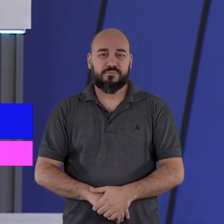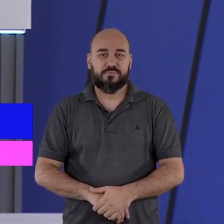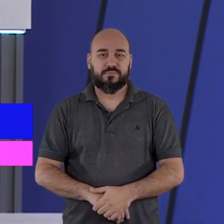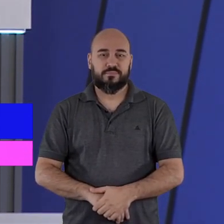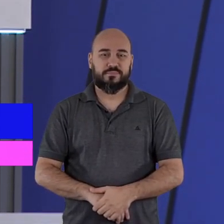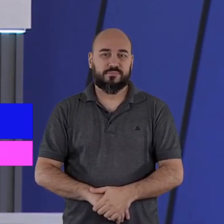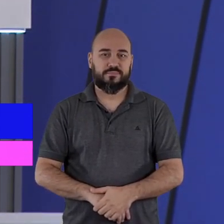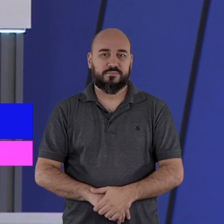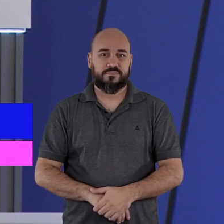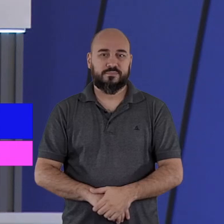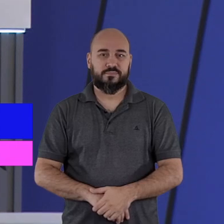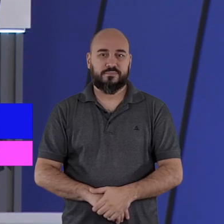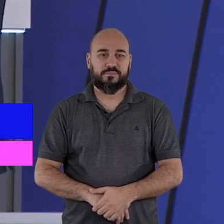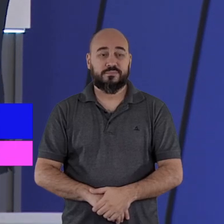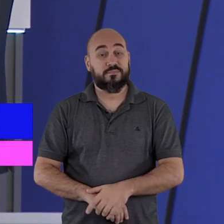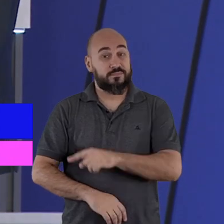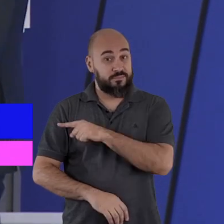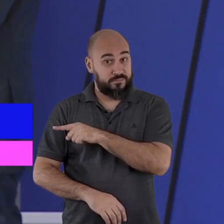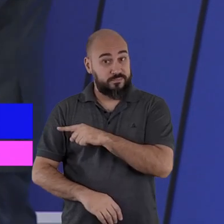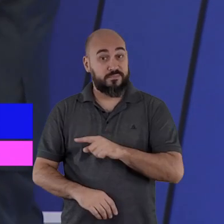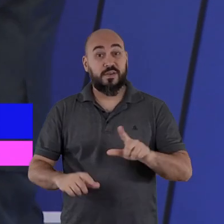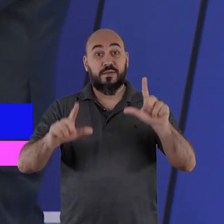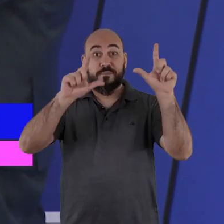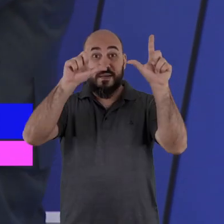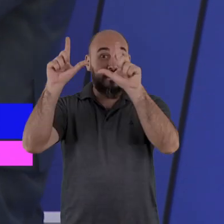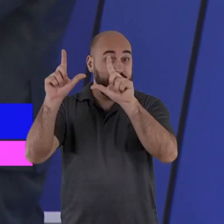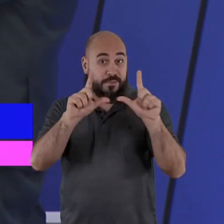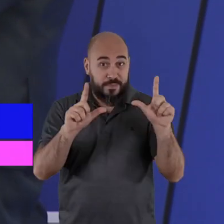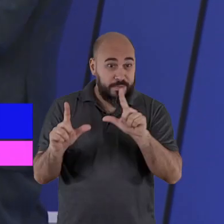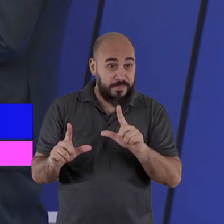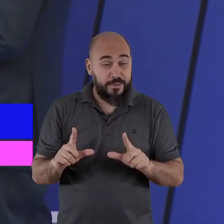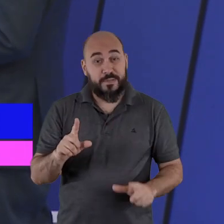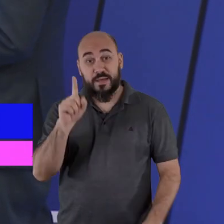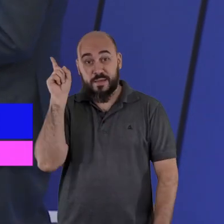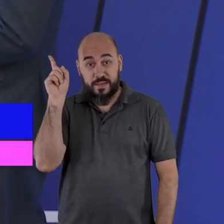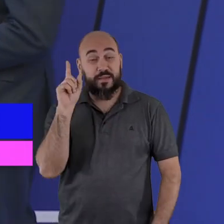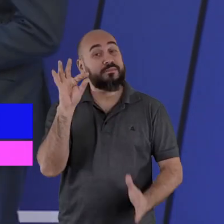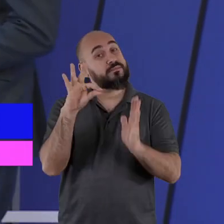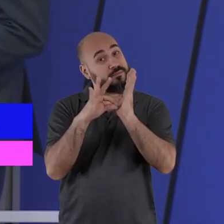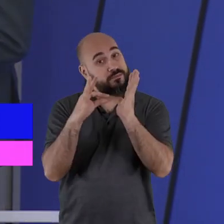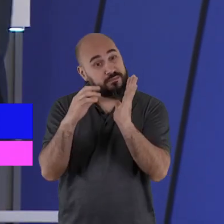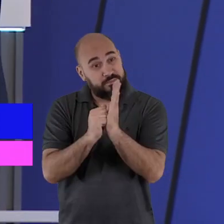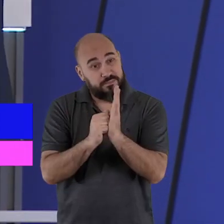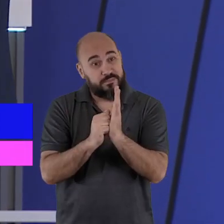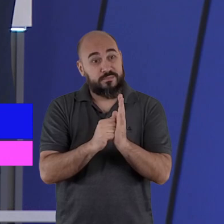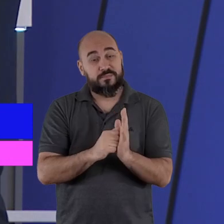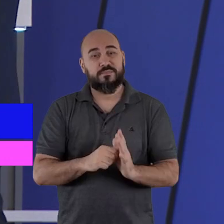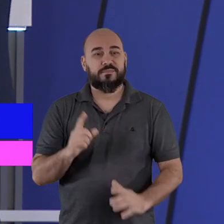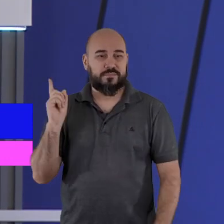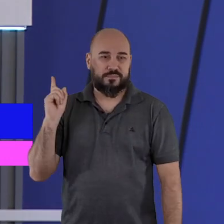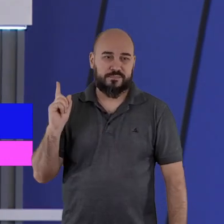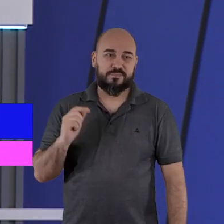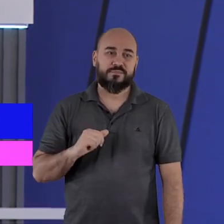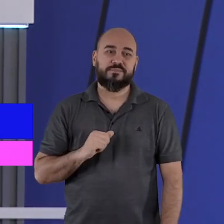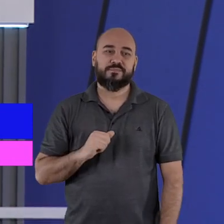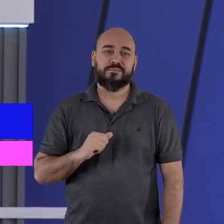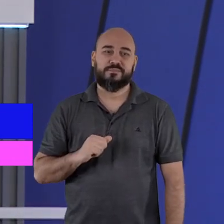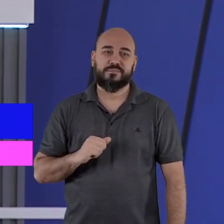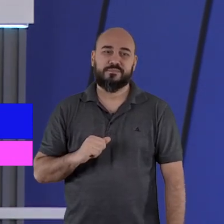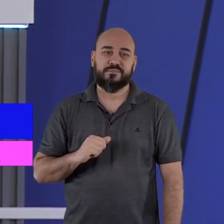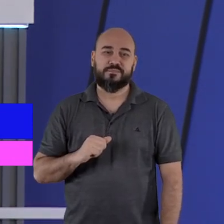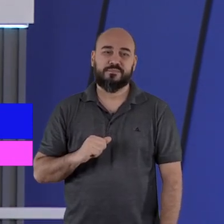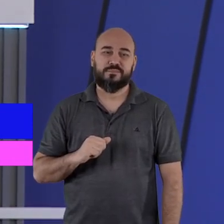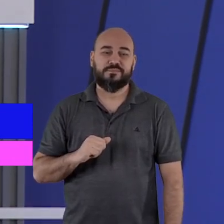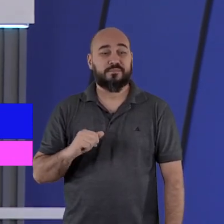novotempo.com/escola bíblica. Você vai chegar neste site aqui, que está aí, ó. Estude a Bíblia com a Novo Tempo. Então você vai